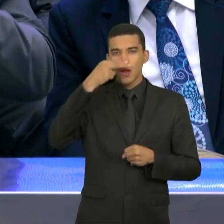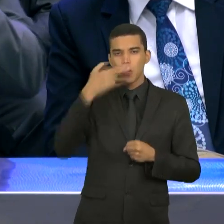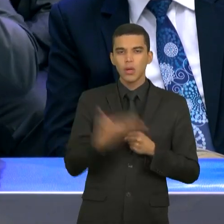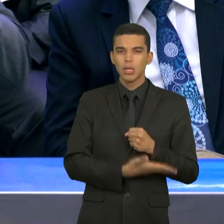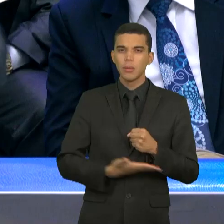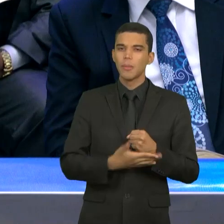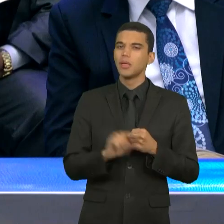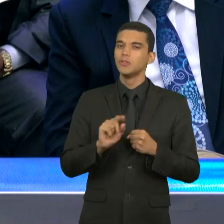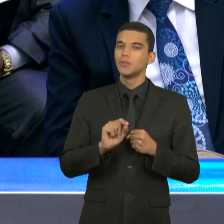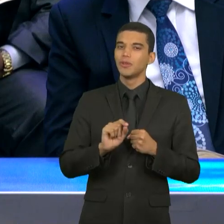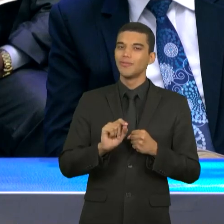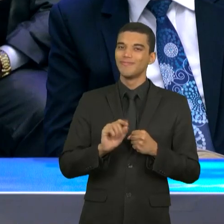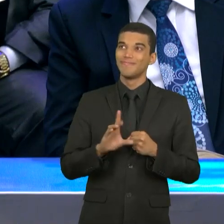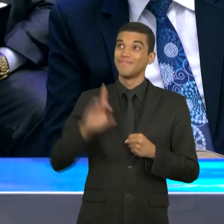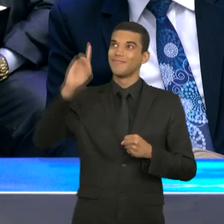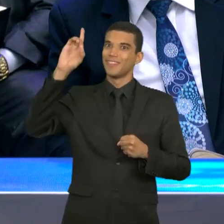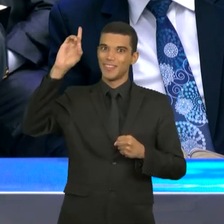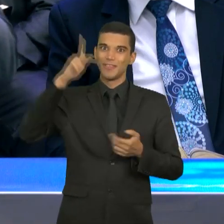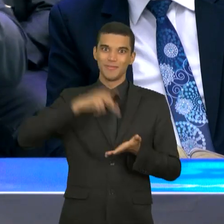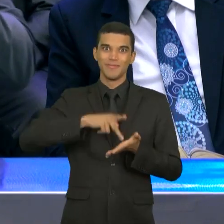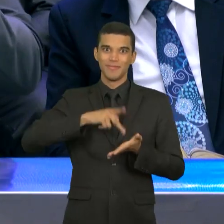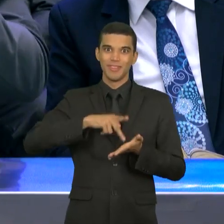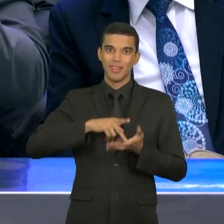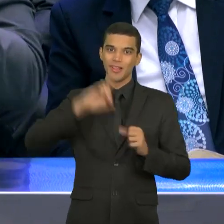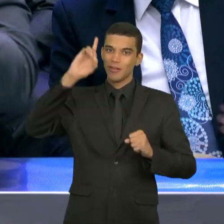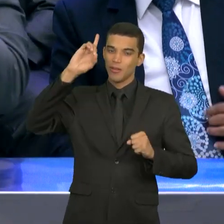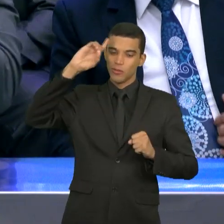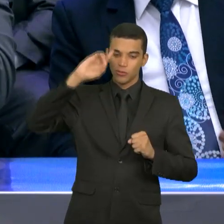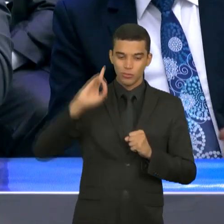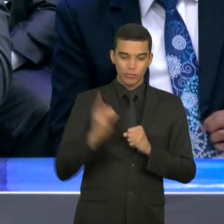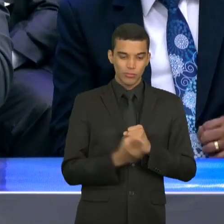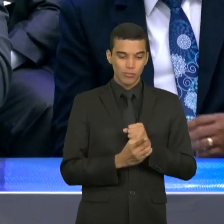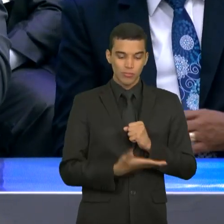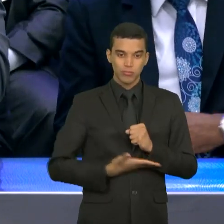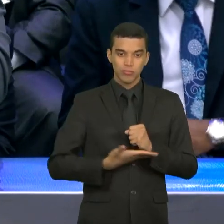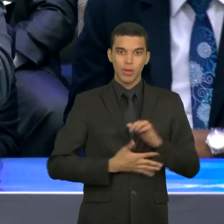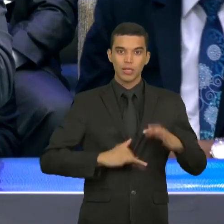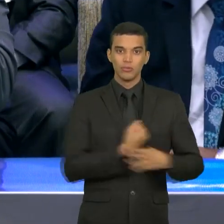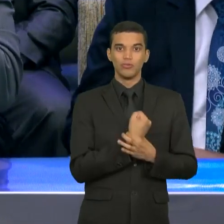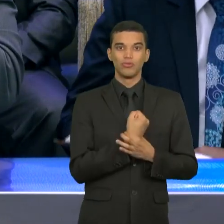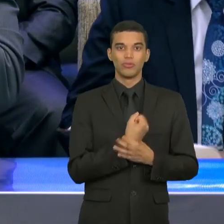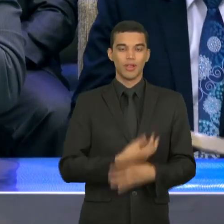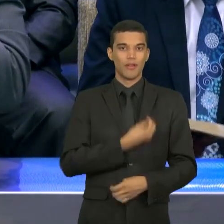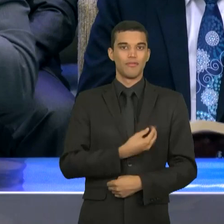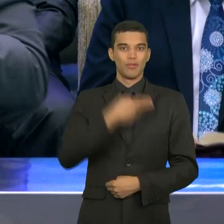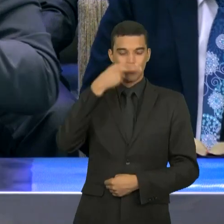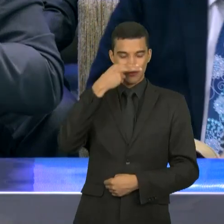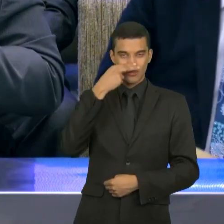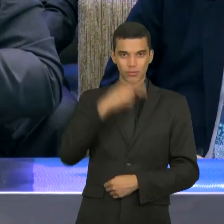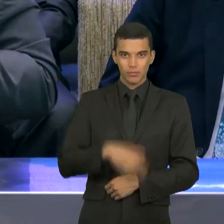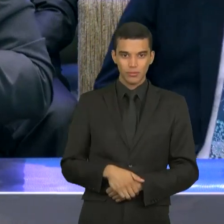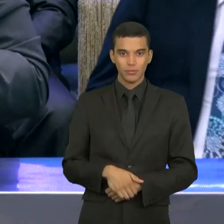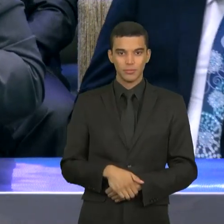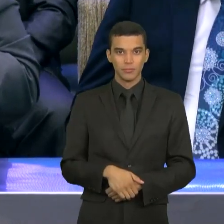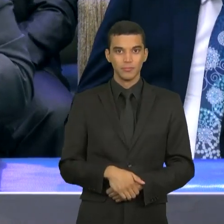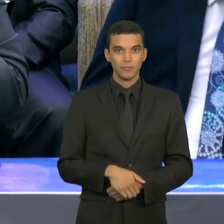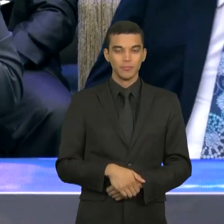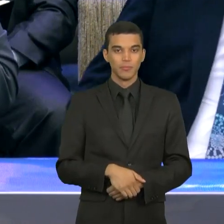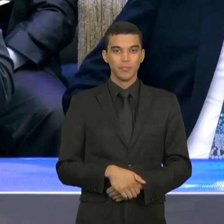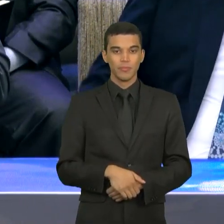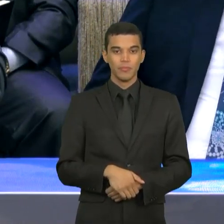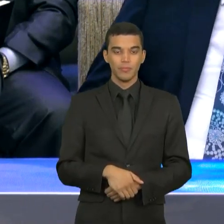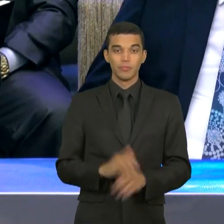Provérbios 4:23 diz sobre tudo que se deve guardar guarda o teu porque dele procedem